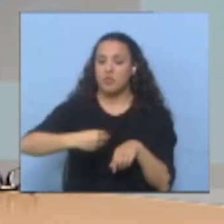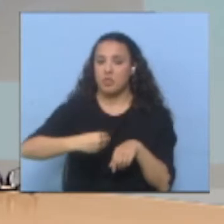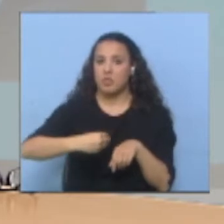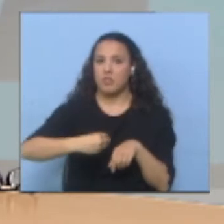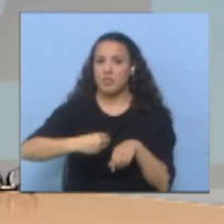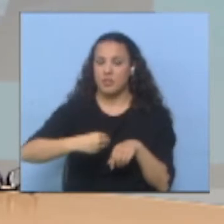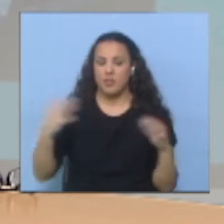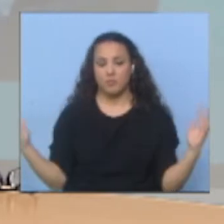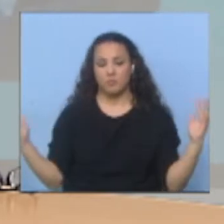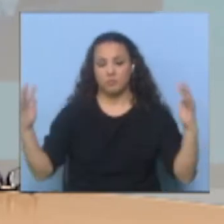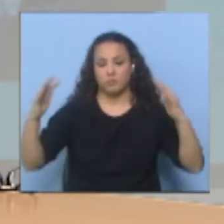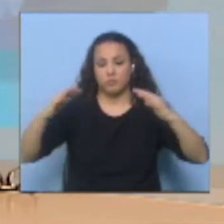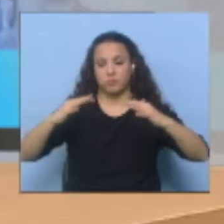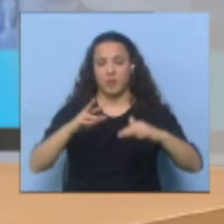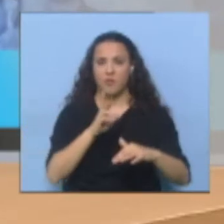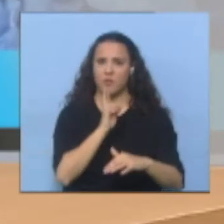pessoas também a Fátima?